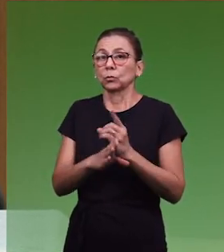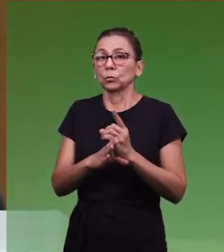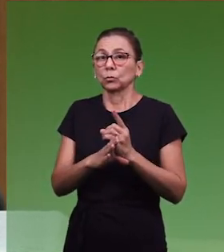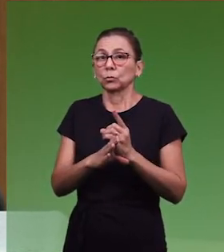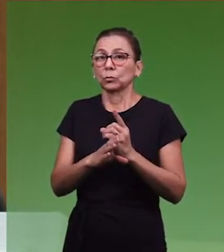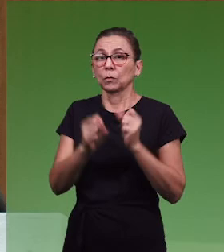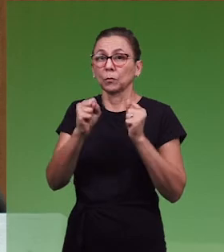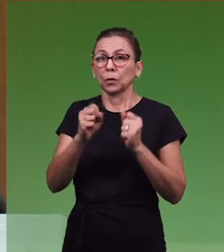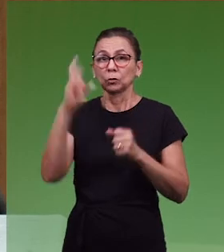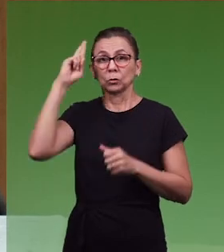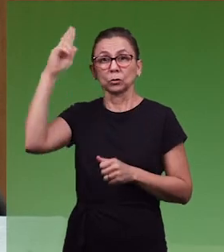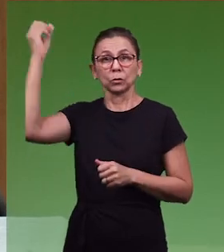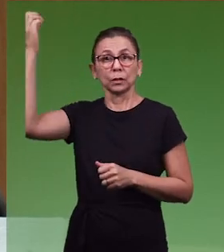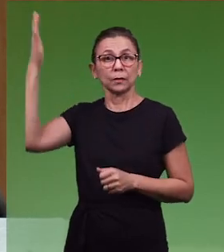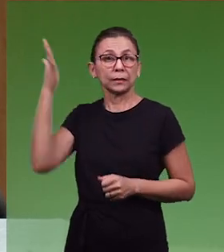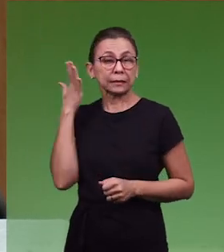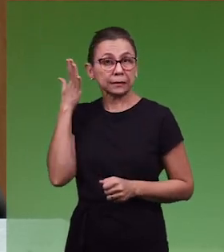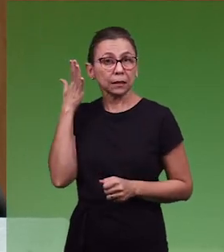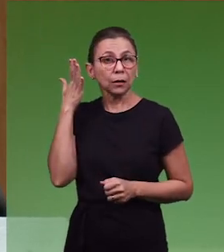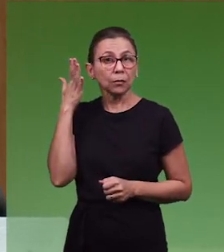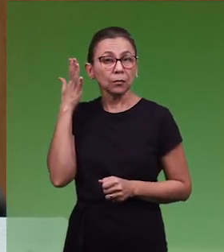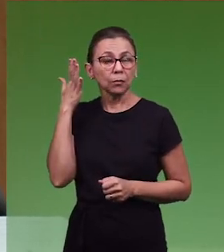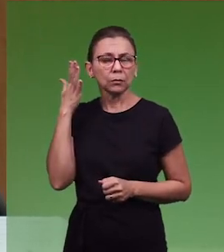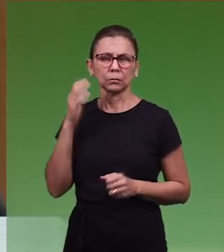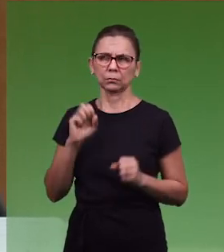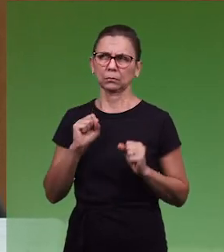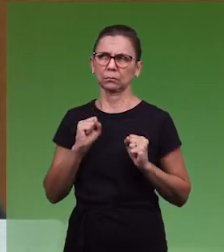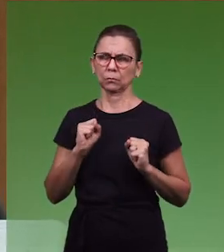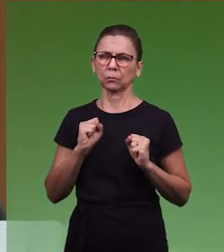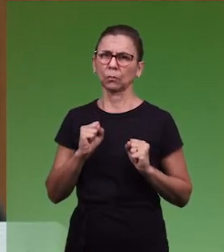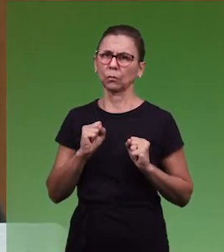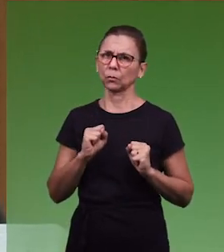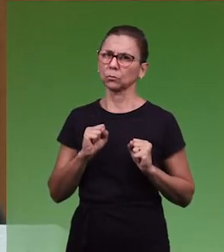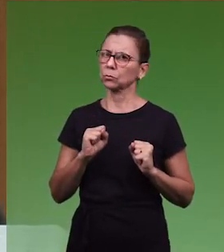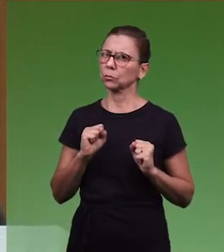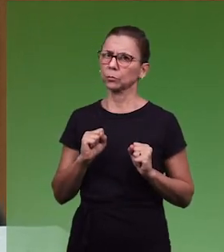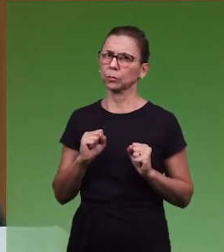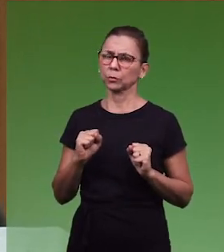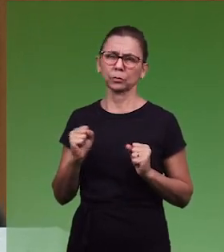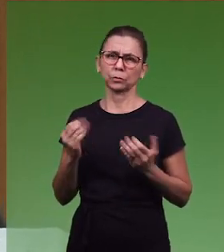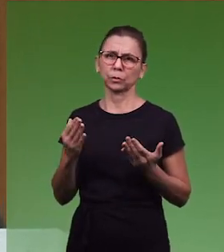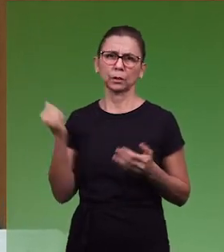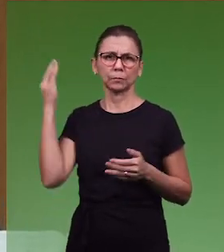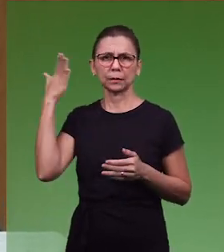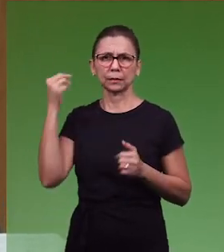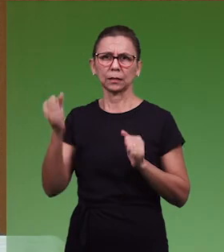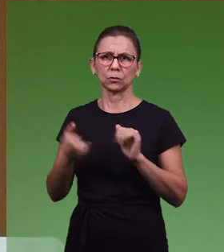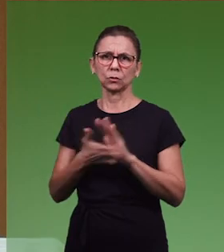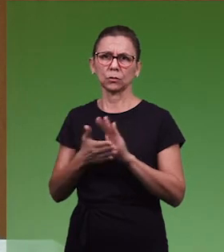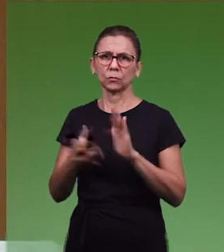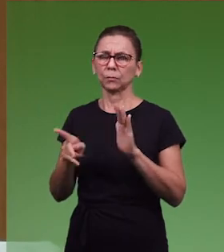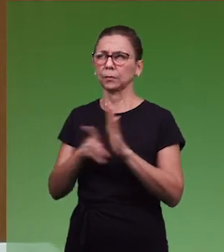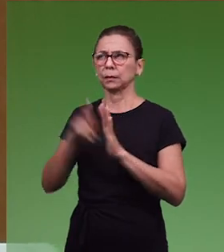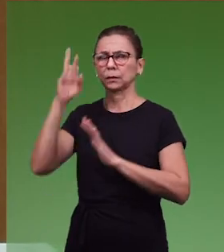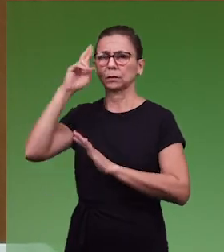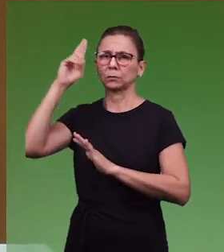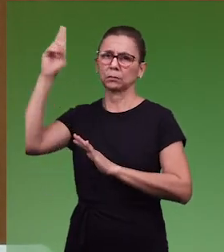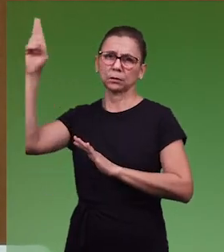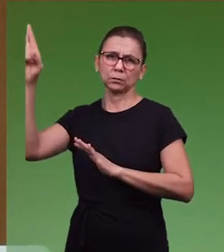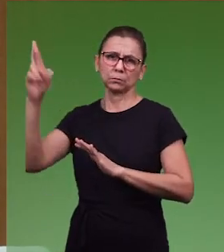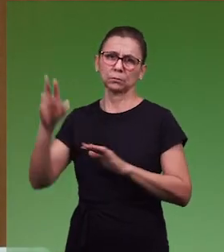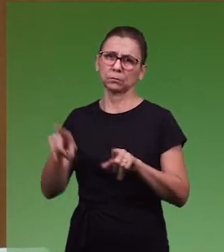Porque a obra pertence ao Senhor e as revelações pertencem a Ele. Como uma interpretação de línguas é dada na